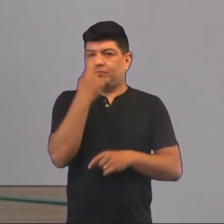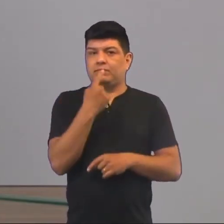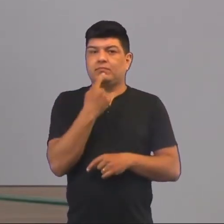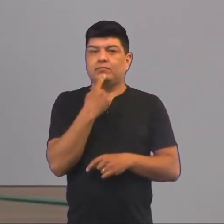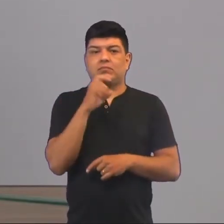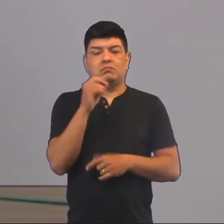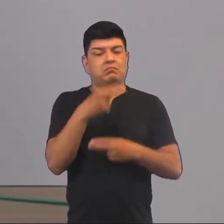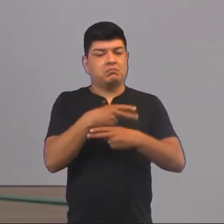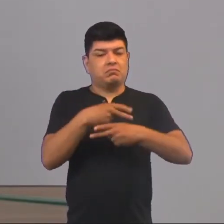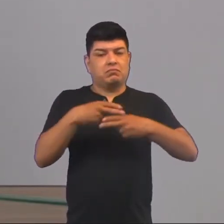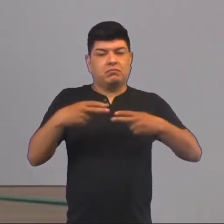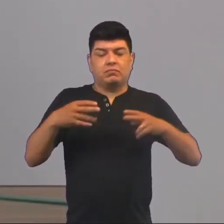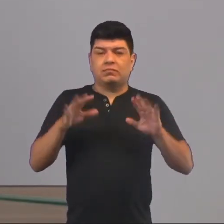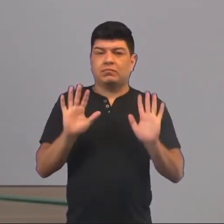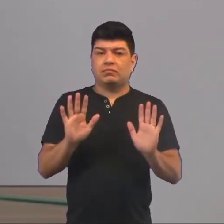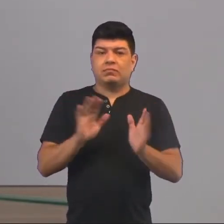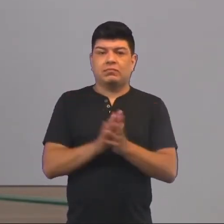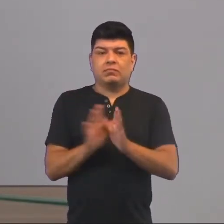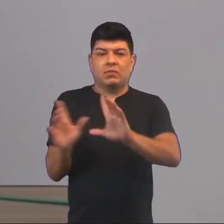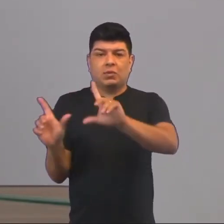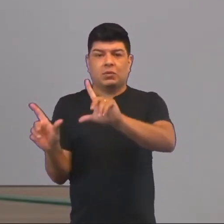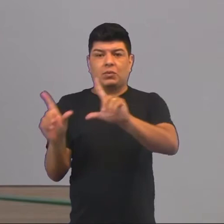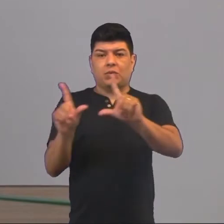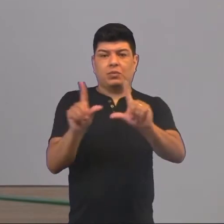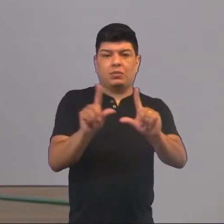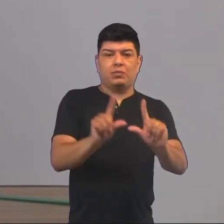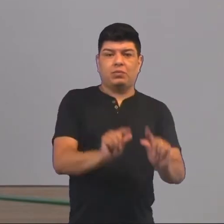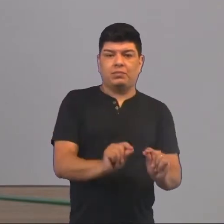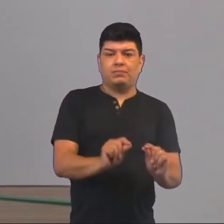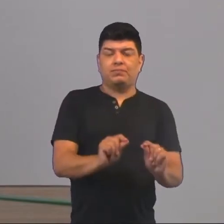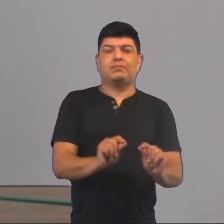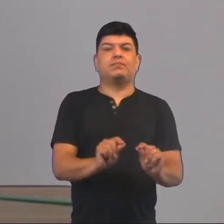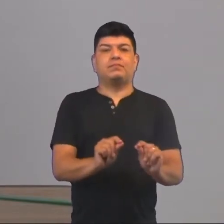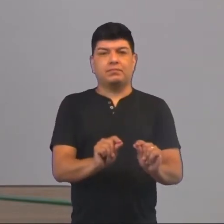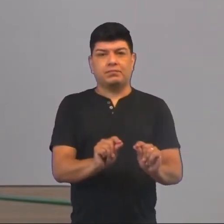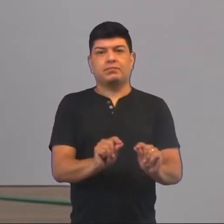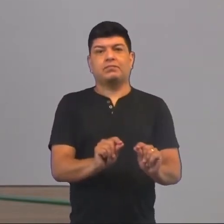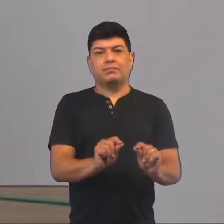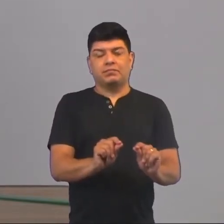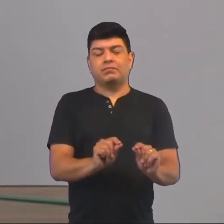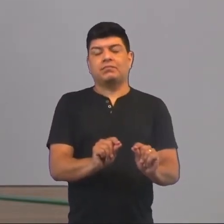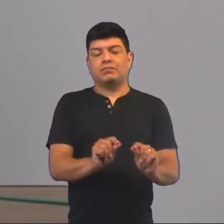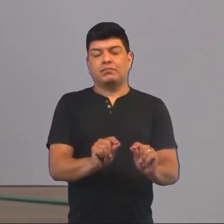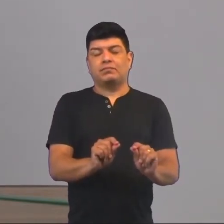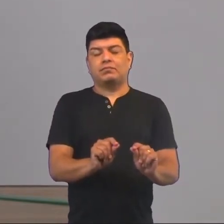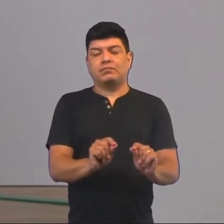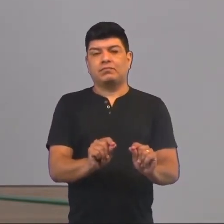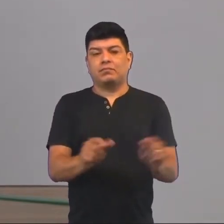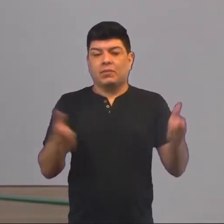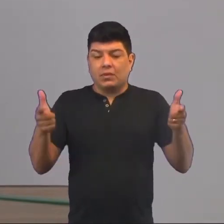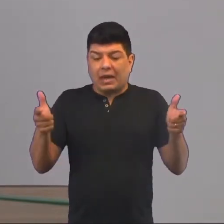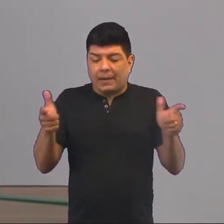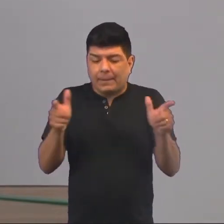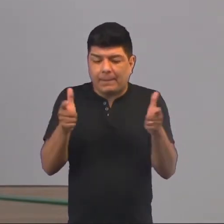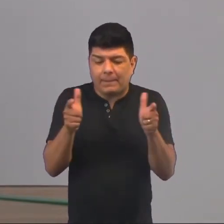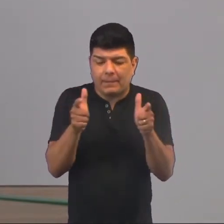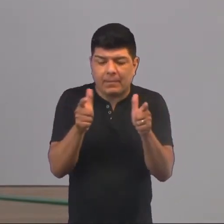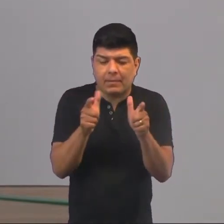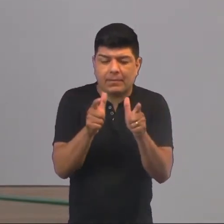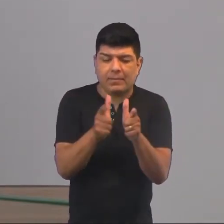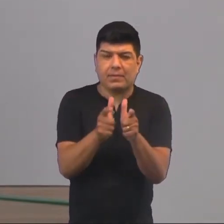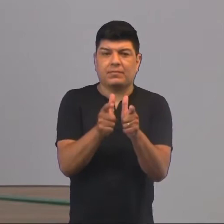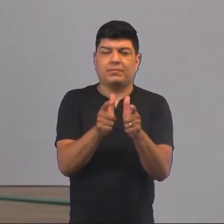imagem ou alguma coisa. Reduzir é quando eu vou diminuir, fazer o tamanho ficar